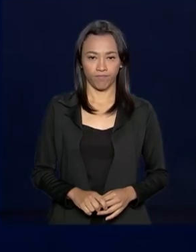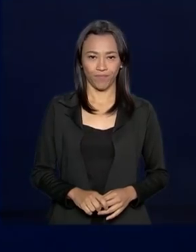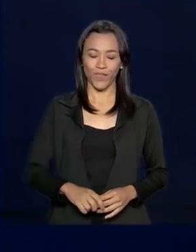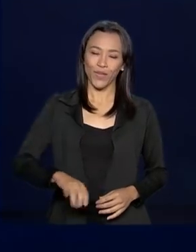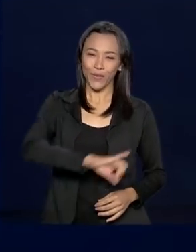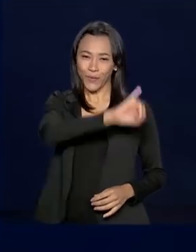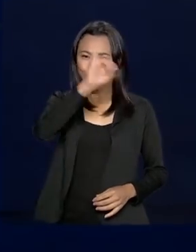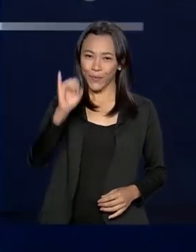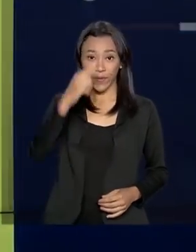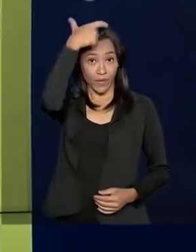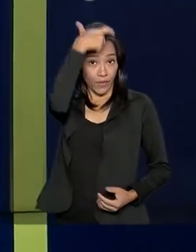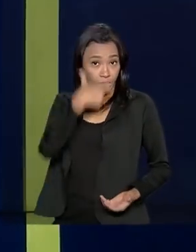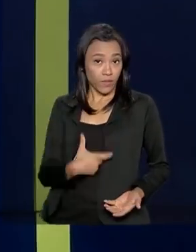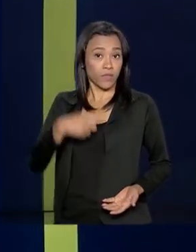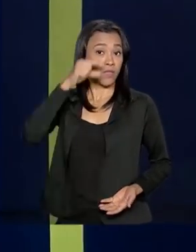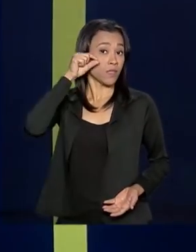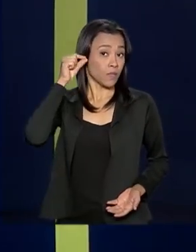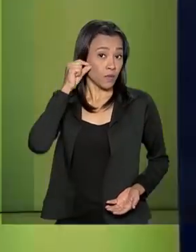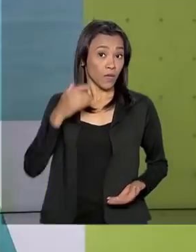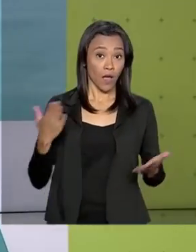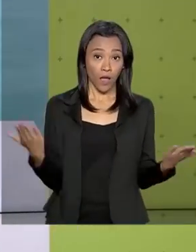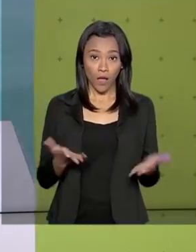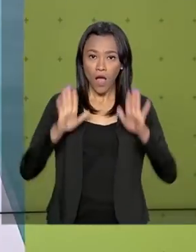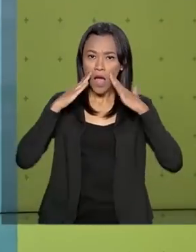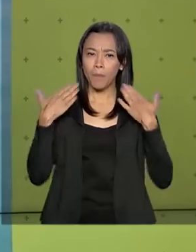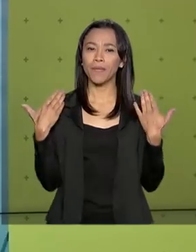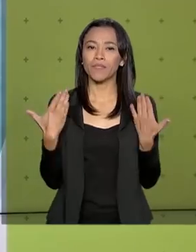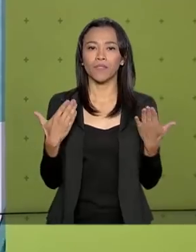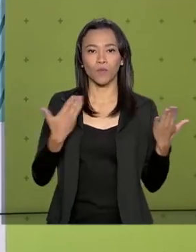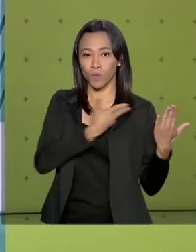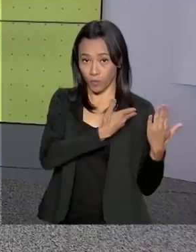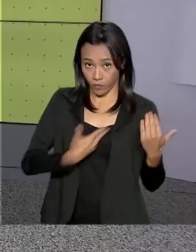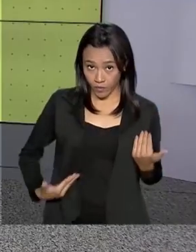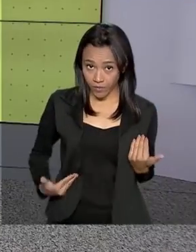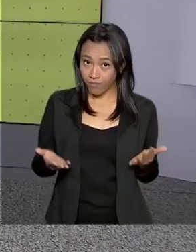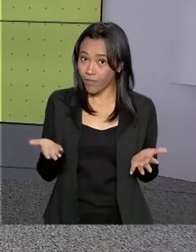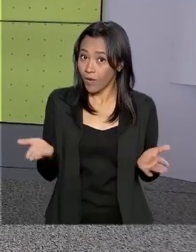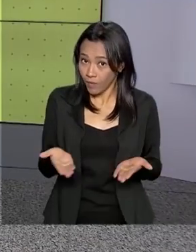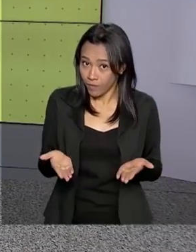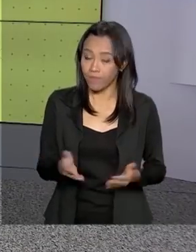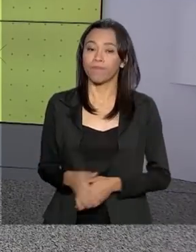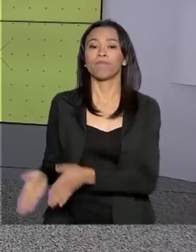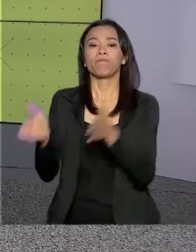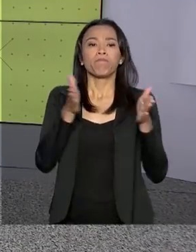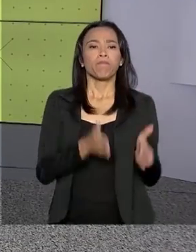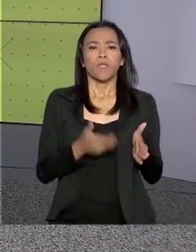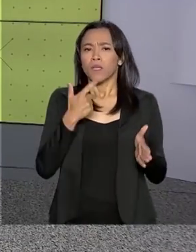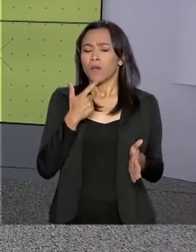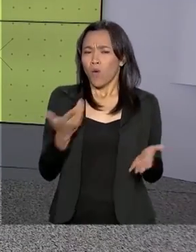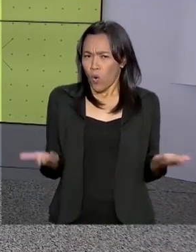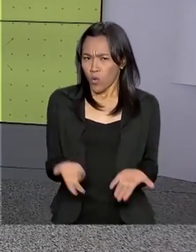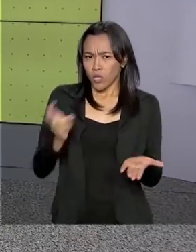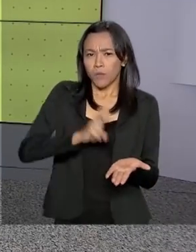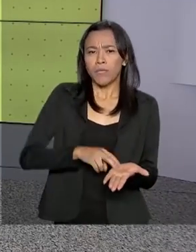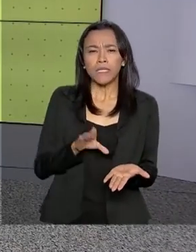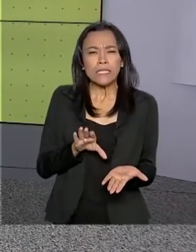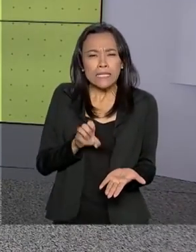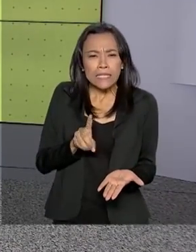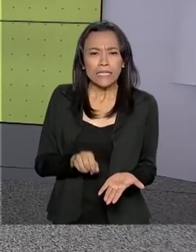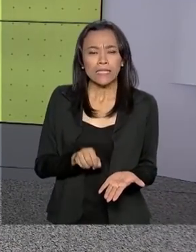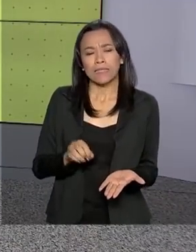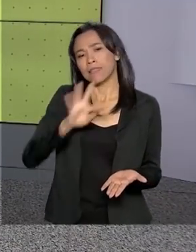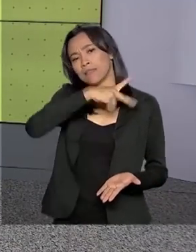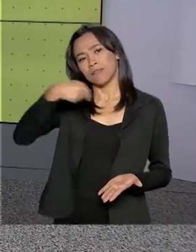Olá, eu sou Mara Kenupi, está no ar o Governo Agora. Hoje mais cedo, o presidente Jair Bolsonaro